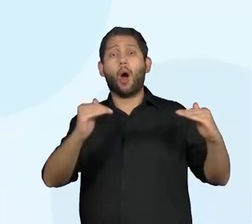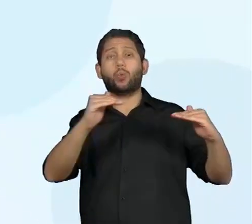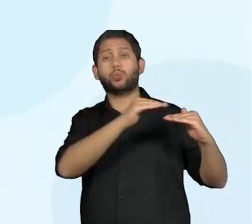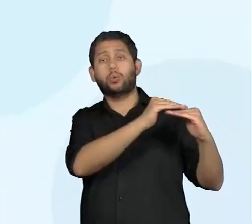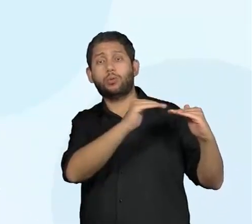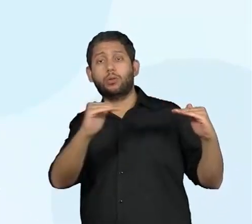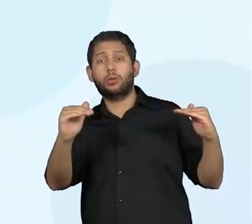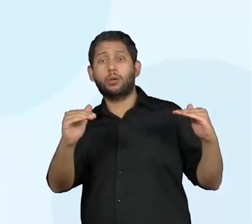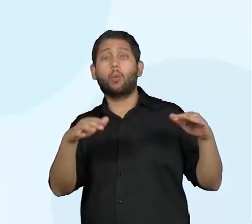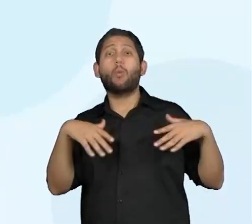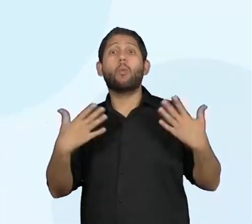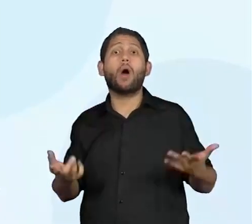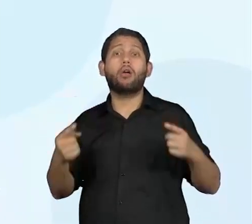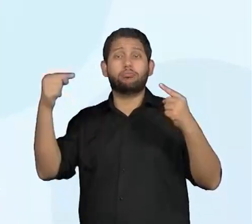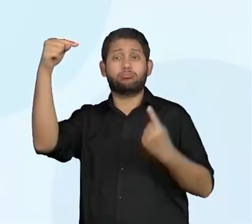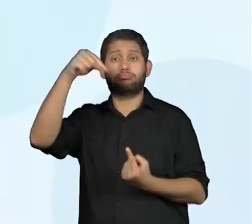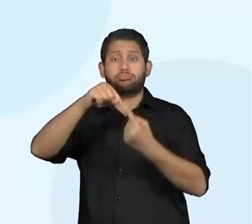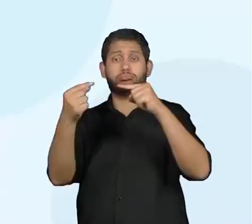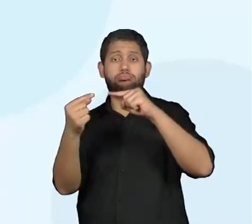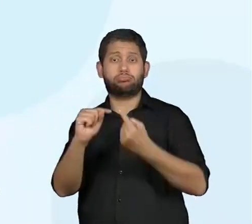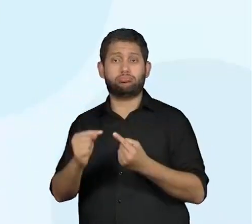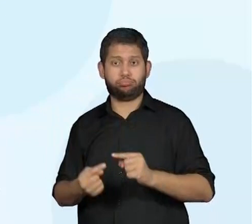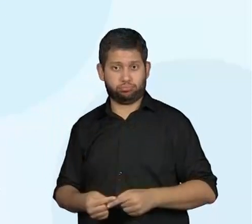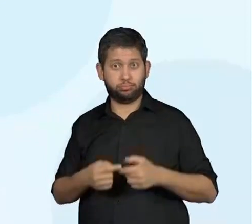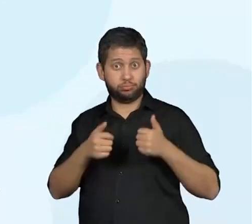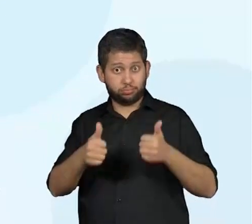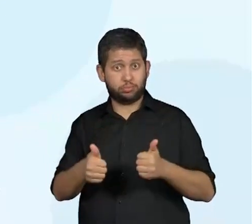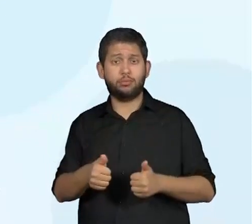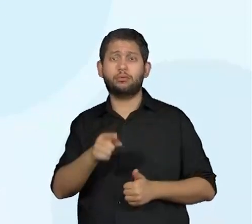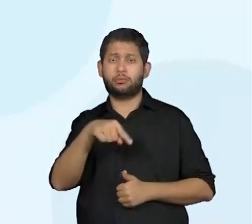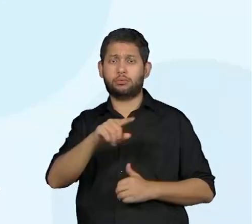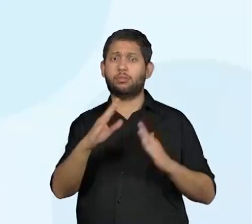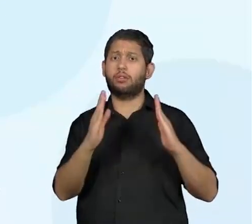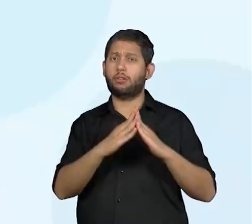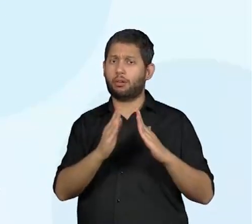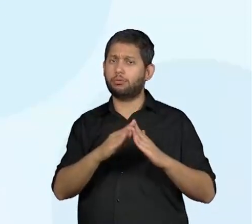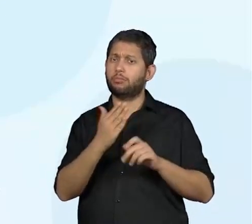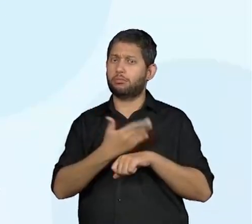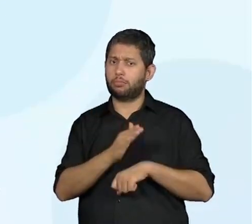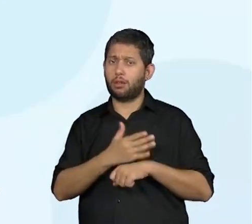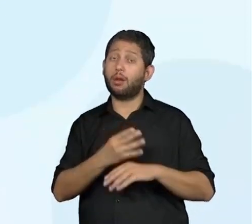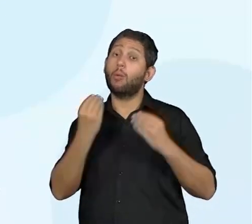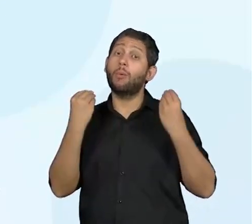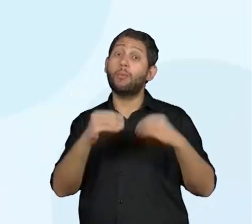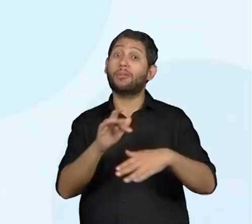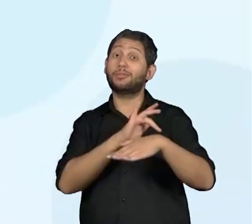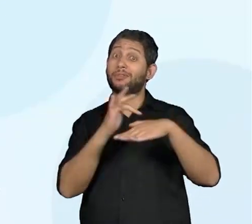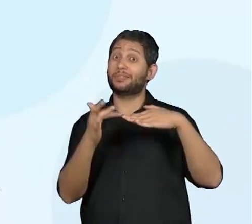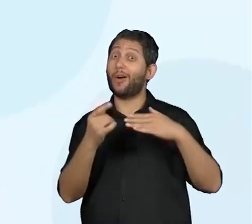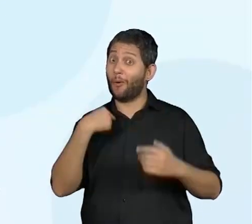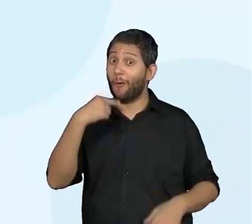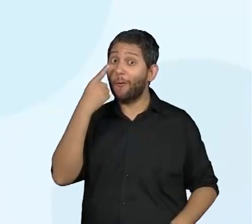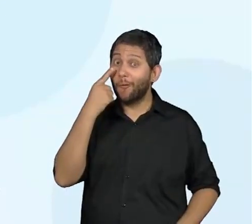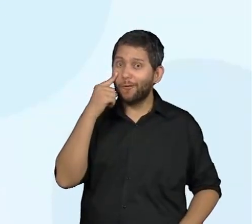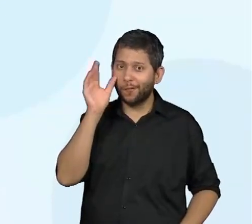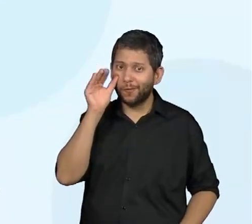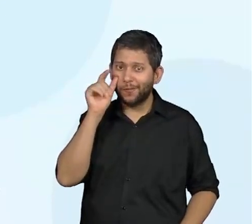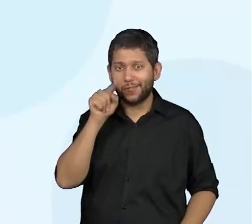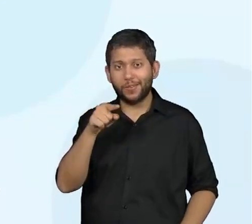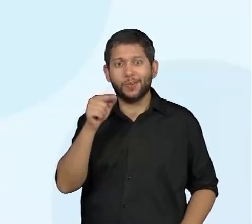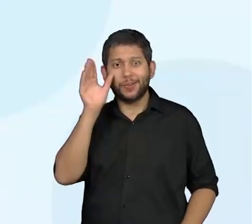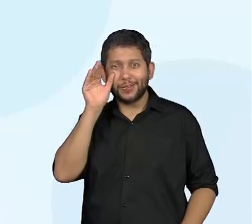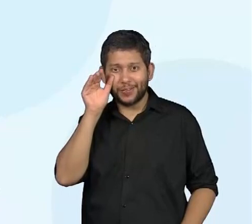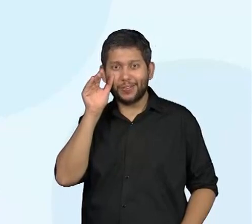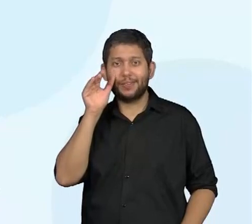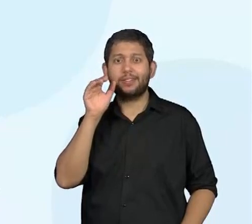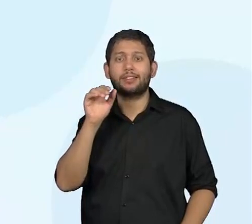ver a imagem e vai ligar os pontos, tá bom? Exercício de casa, manda para mim nas redes sociais, @sebanunes, hein, pessoal? Vou querer ver se vocês